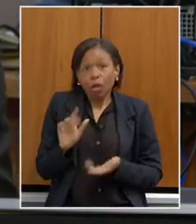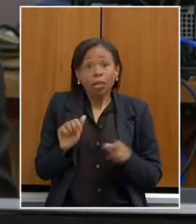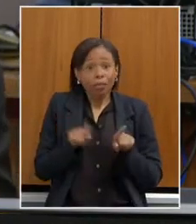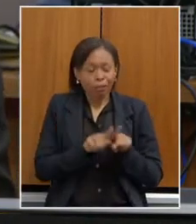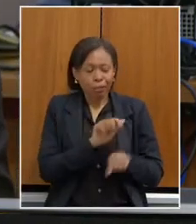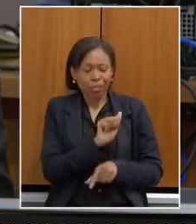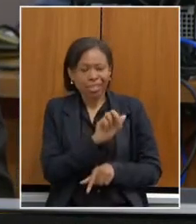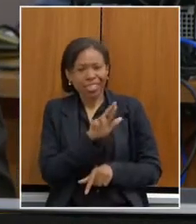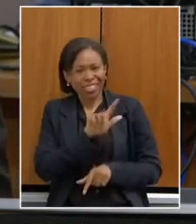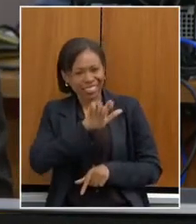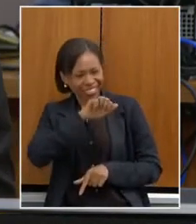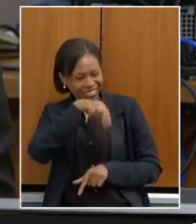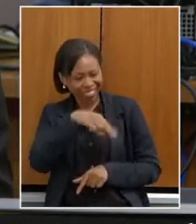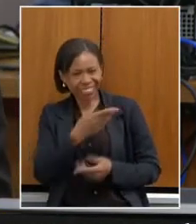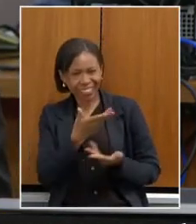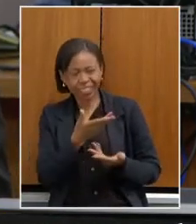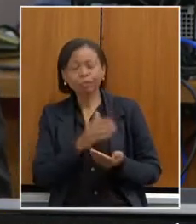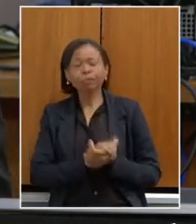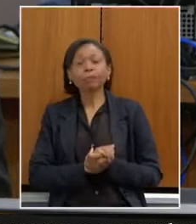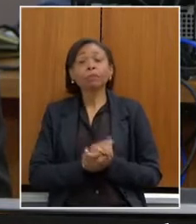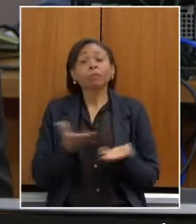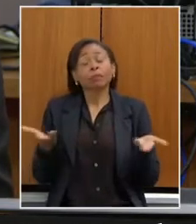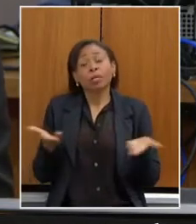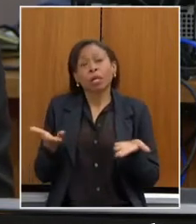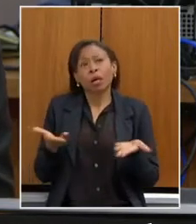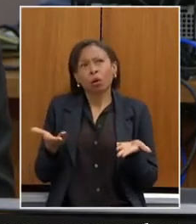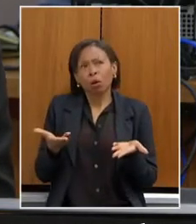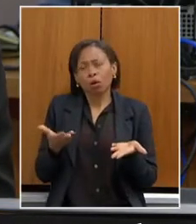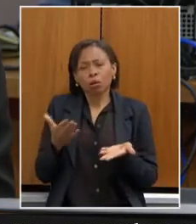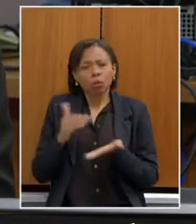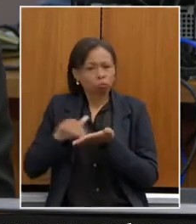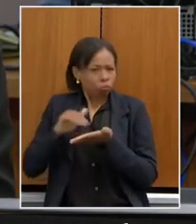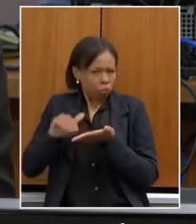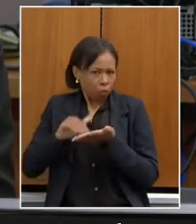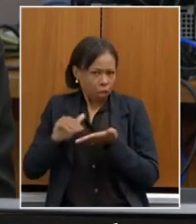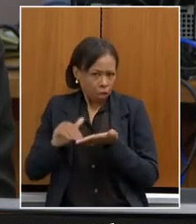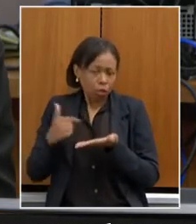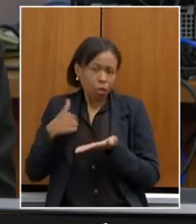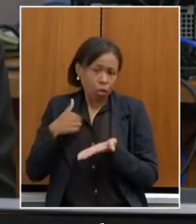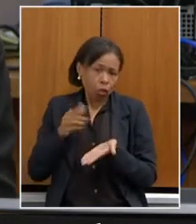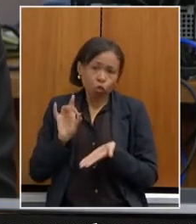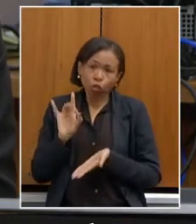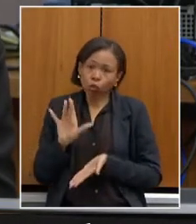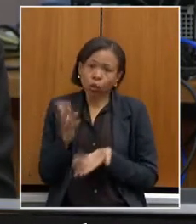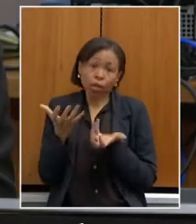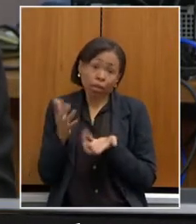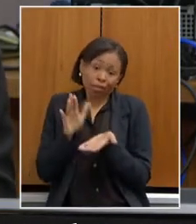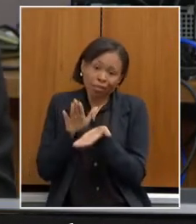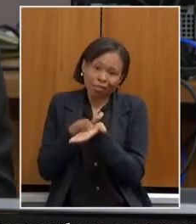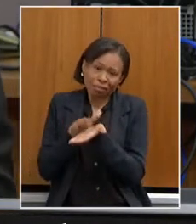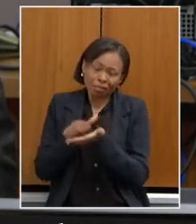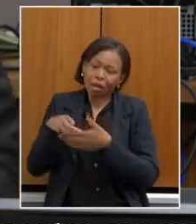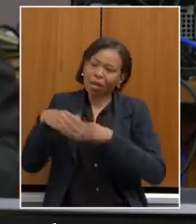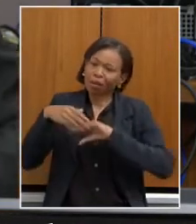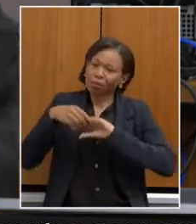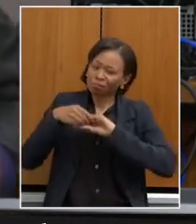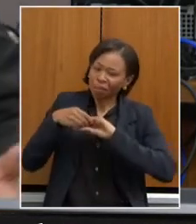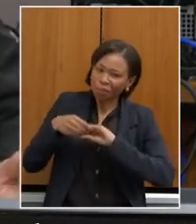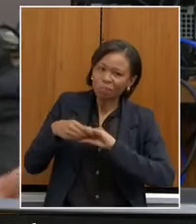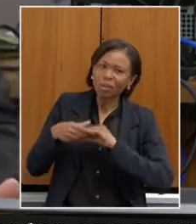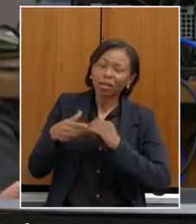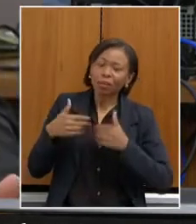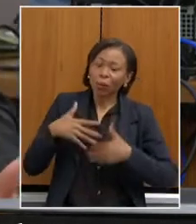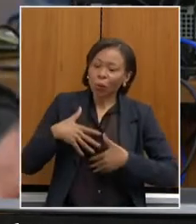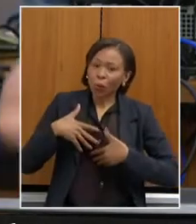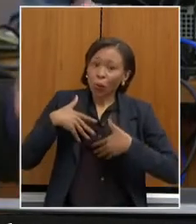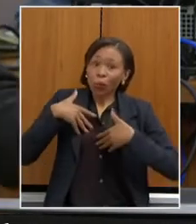aqui presente na primeira hora secretário Fábio é só mesmo parabenizar só mesmo não é na verdade com muito